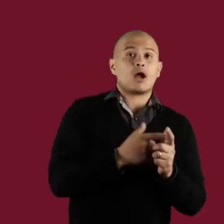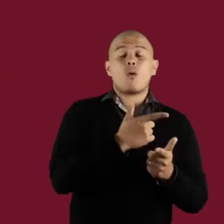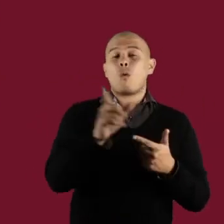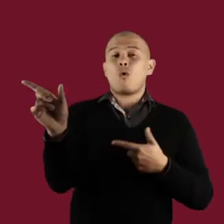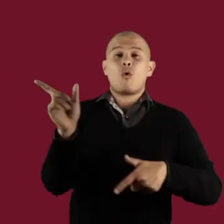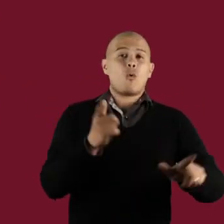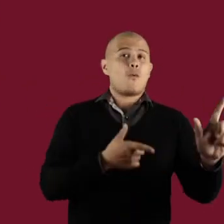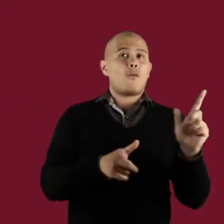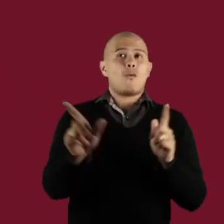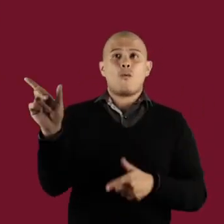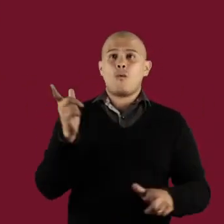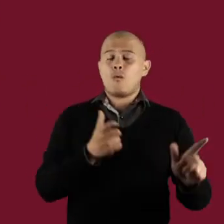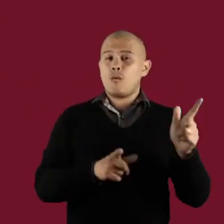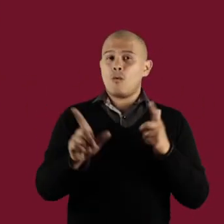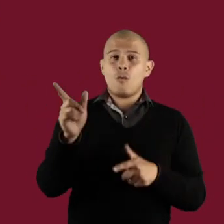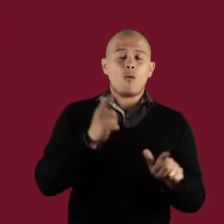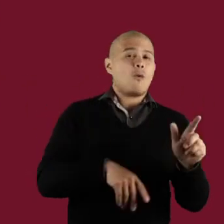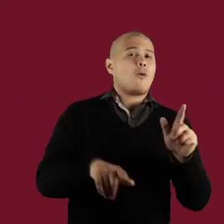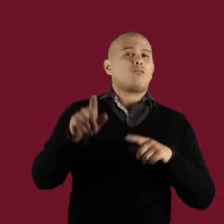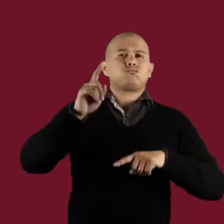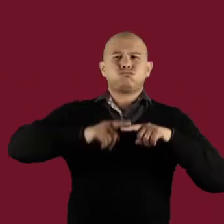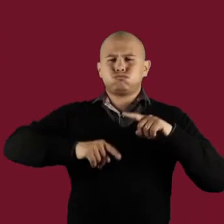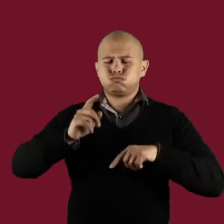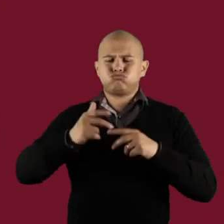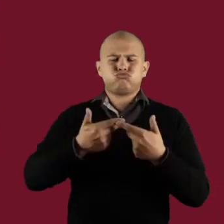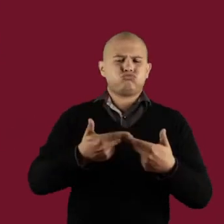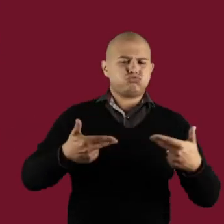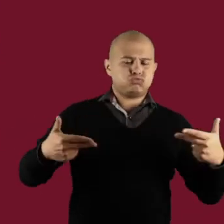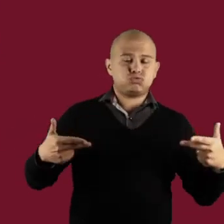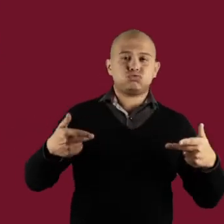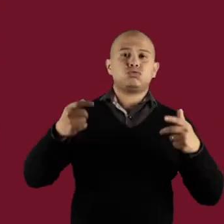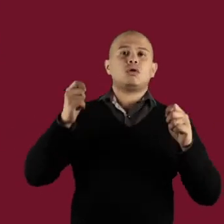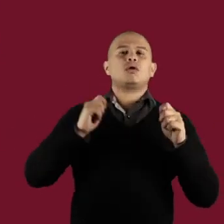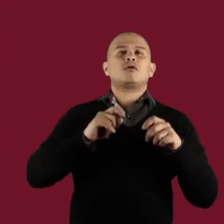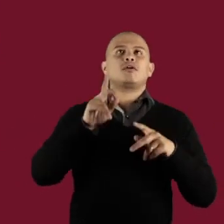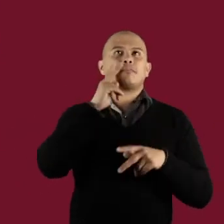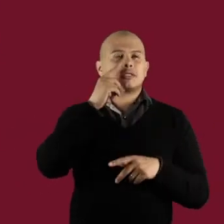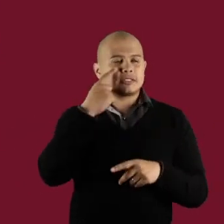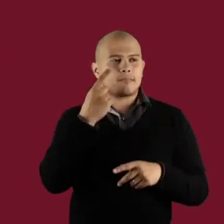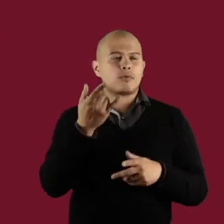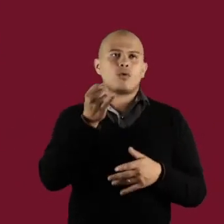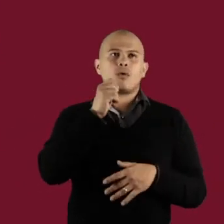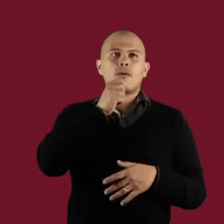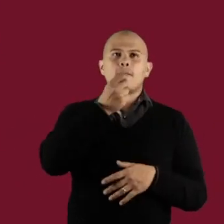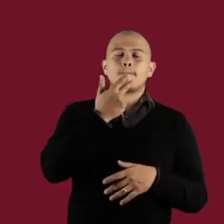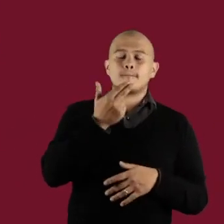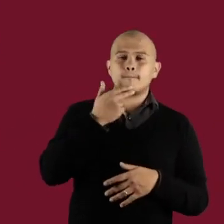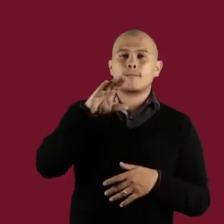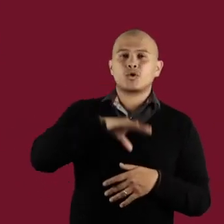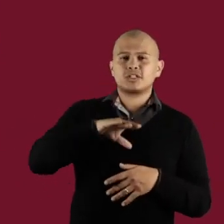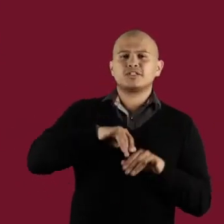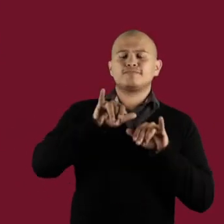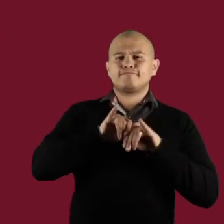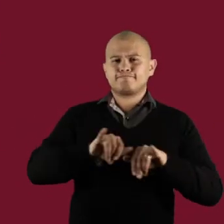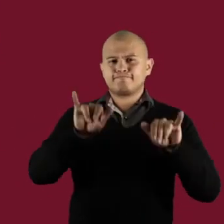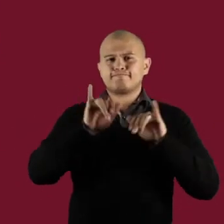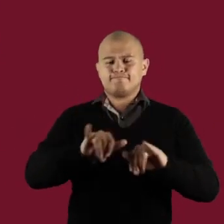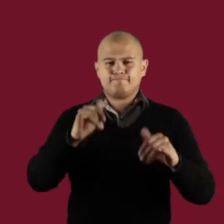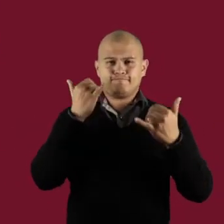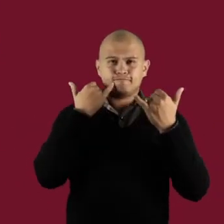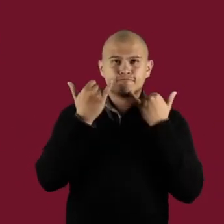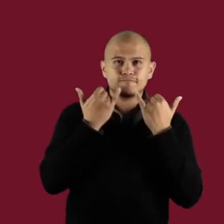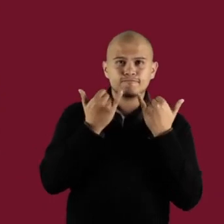funcionários da ONU de língua portuguesa, de países de língua portuguesa em ação. Vai encontrar, por exemplo, informação que não